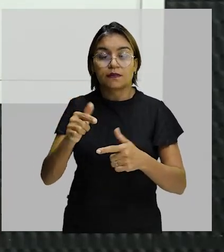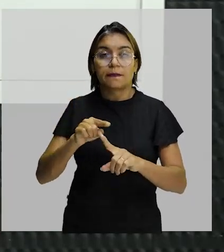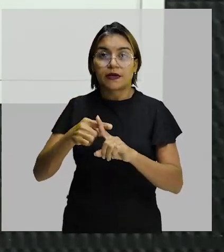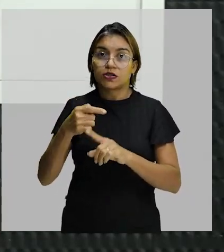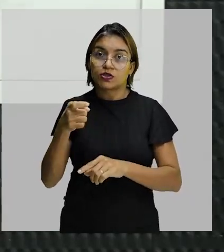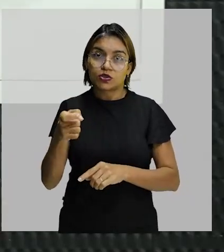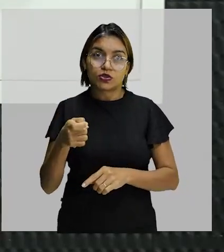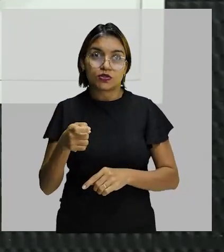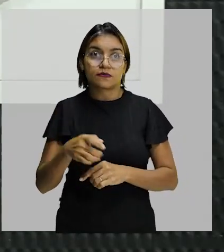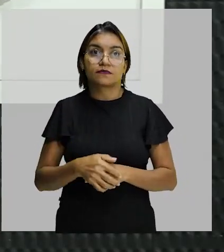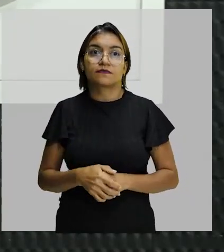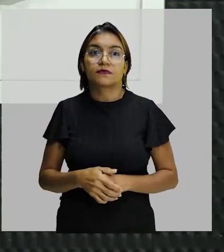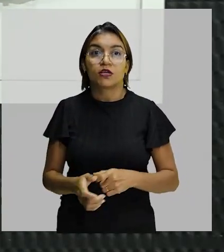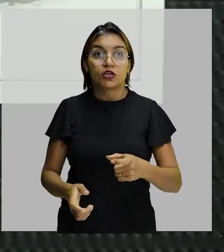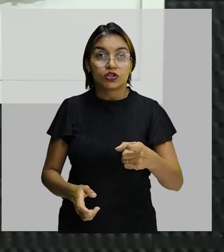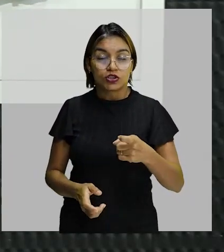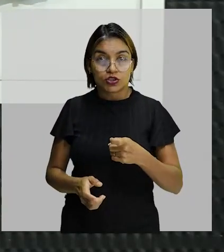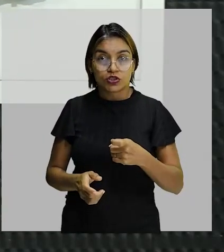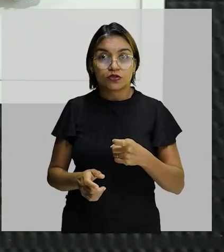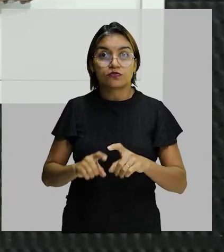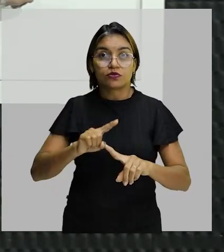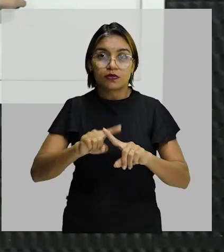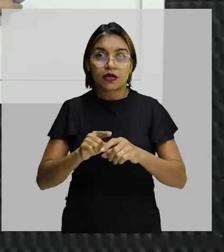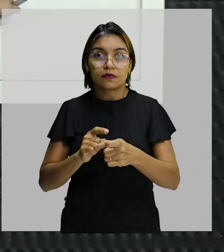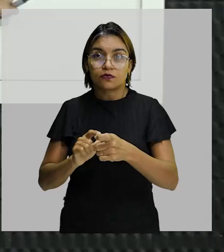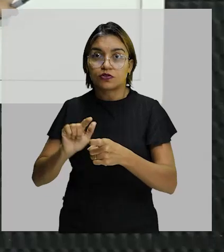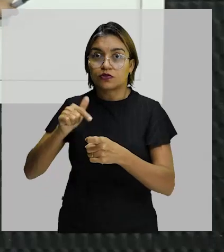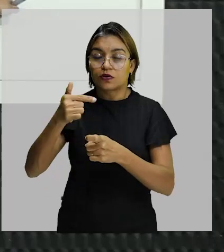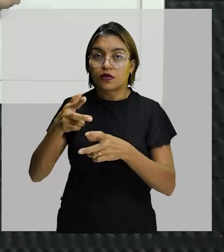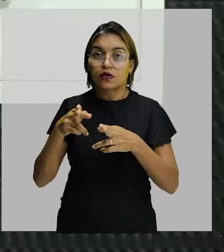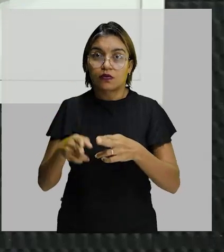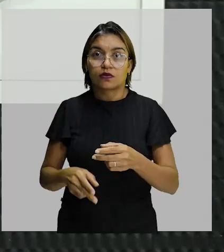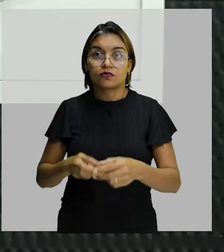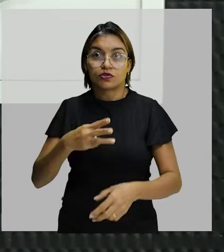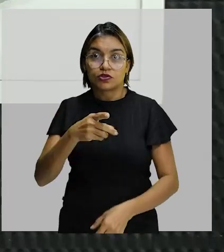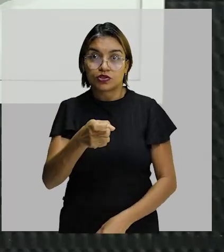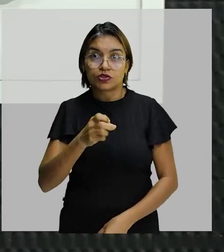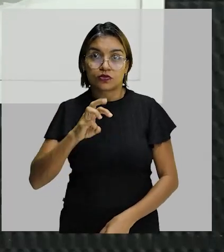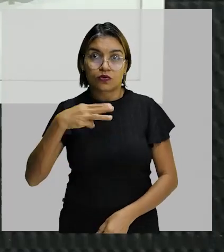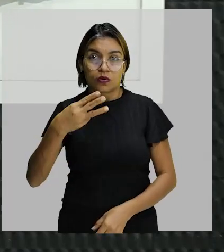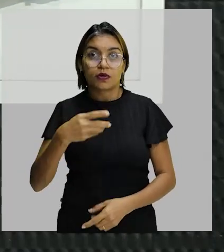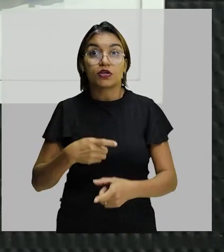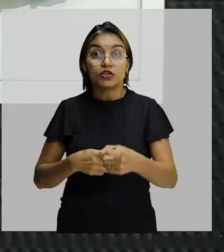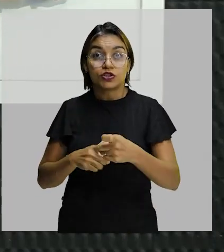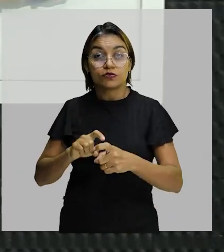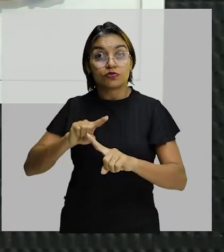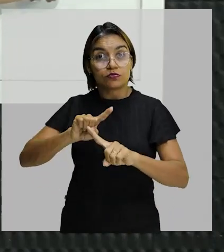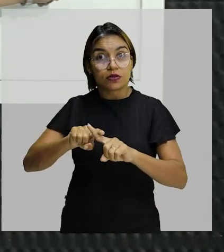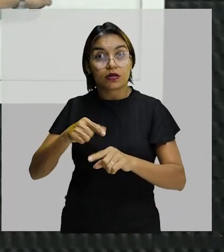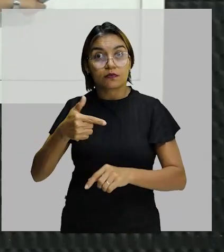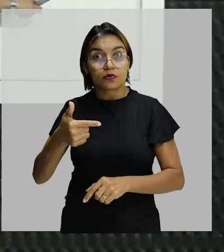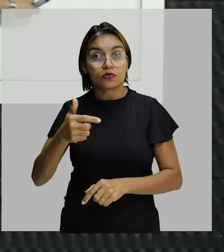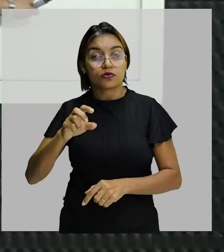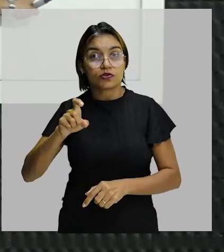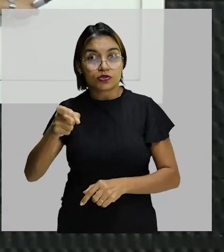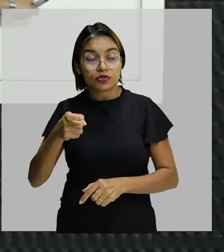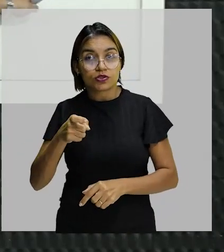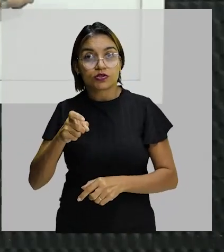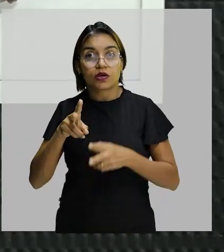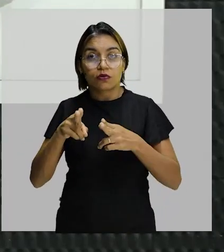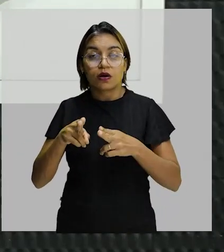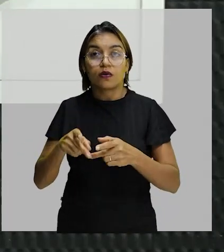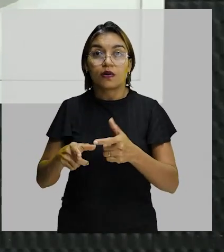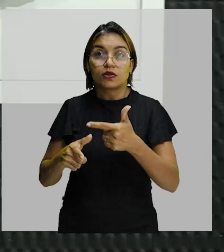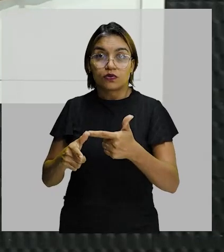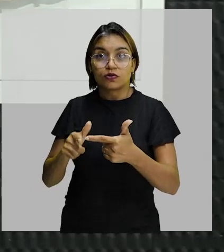Então, x multiplicado por x ao quadrado dá x ao cubo. X multiplicado por 2x dá 2x ao